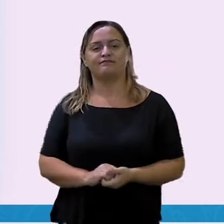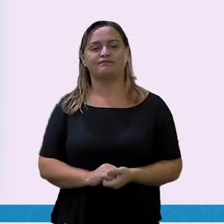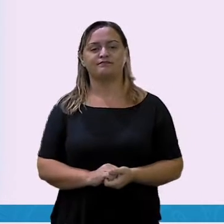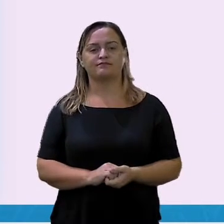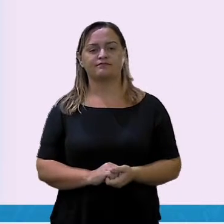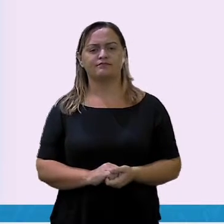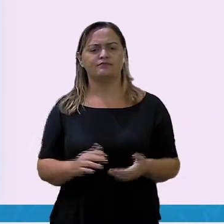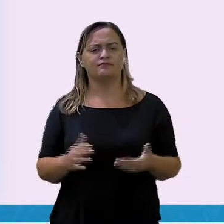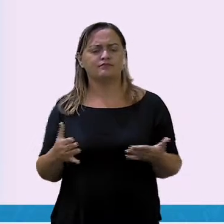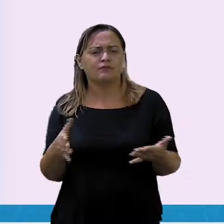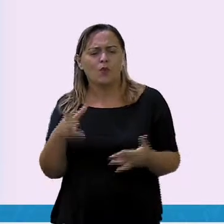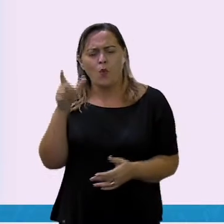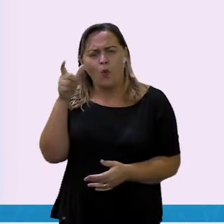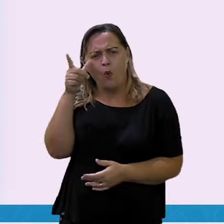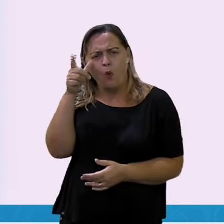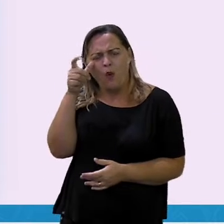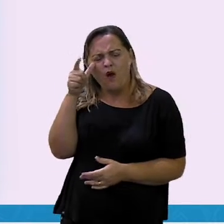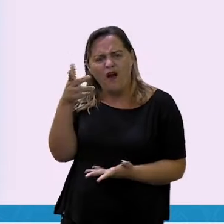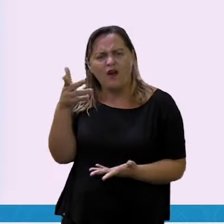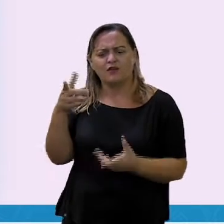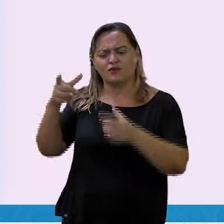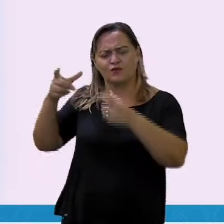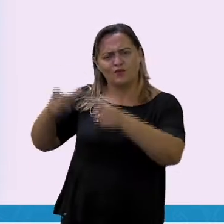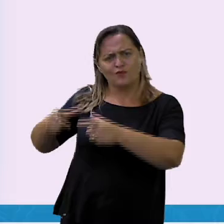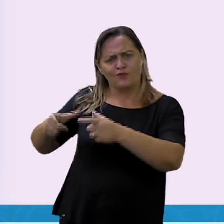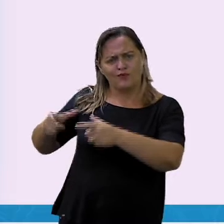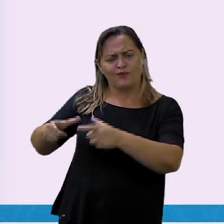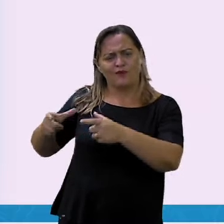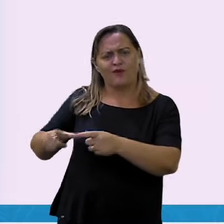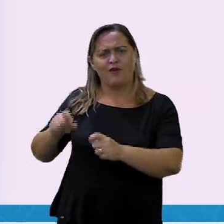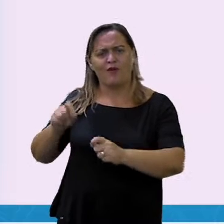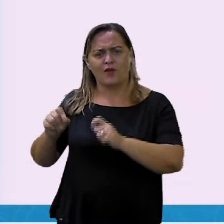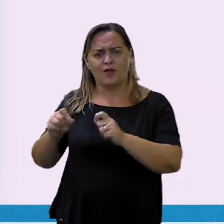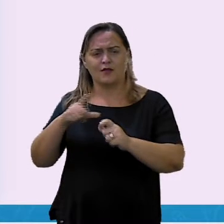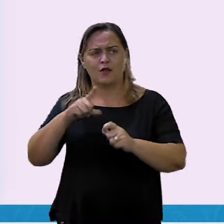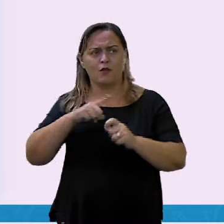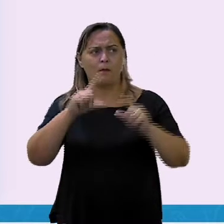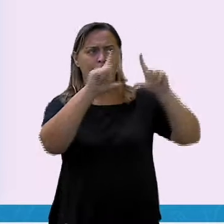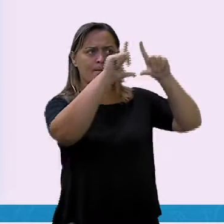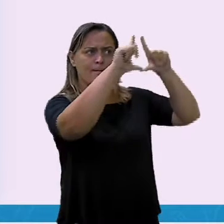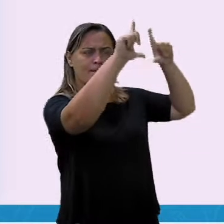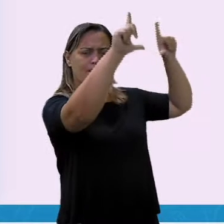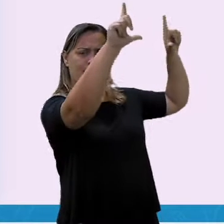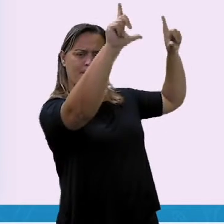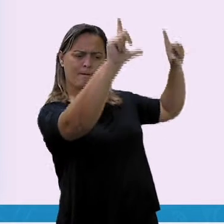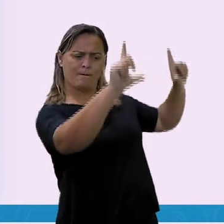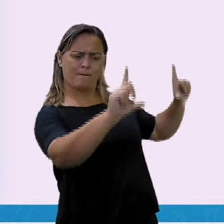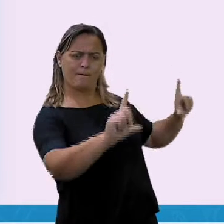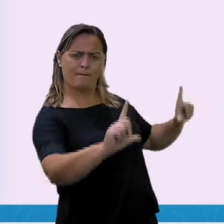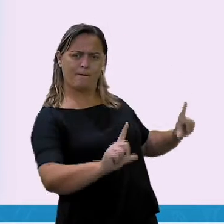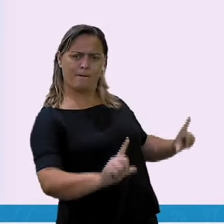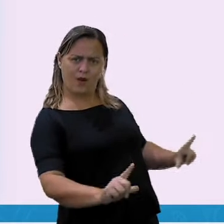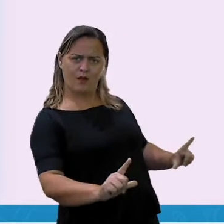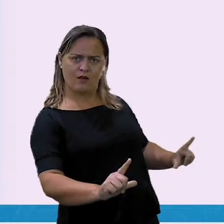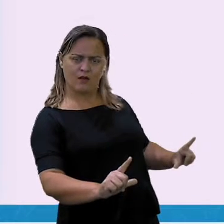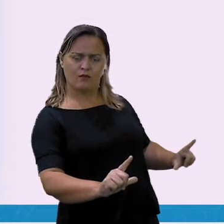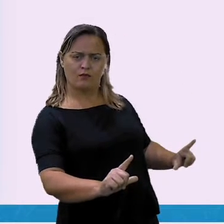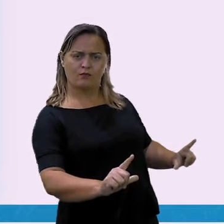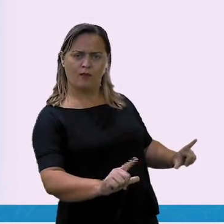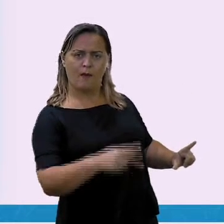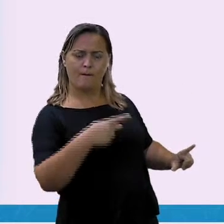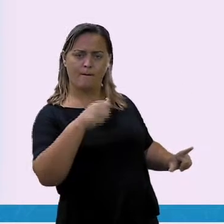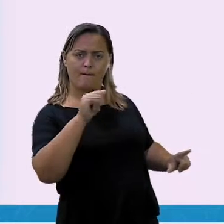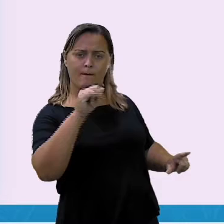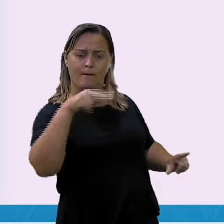do local está em um grande painel com desenhos feitos pelo próprio Oscar Niemeyer. Na parede, que faz divisa